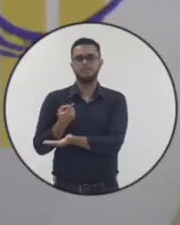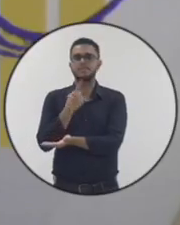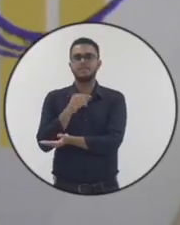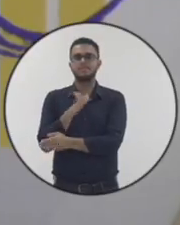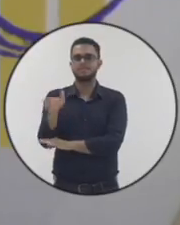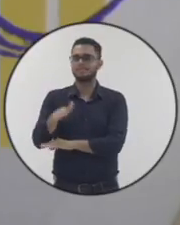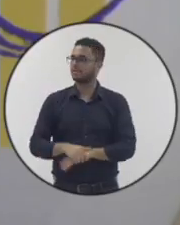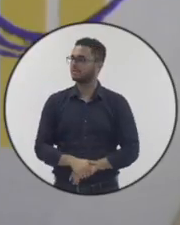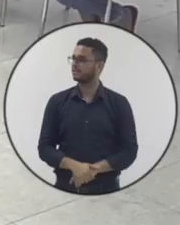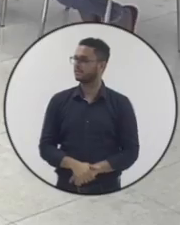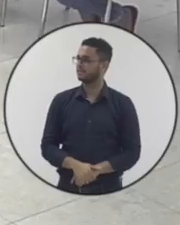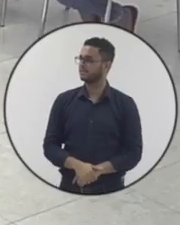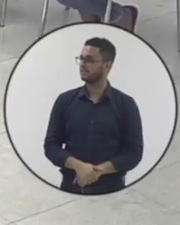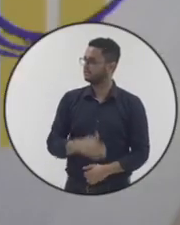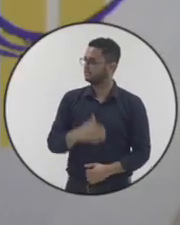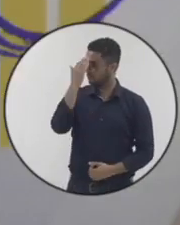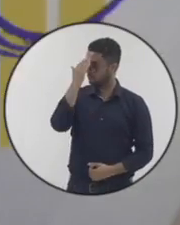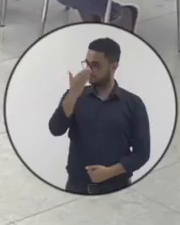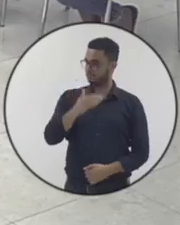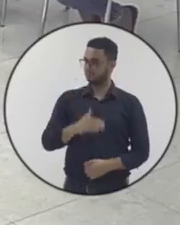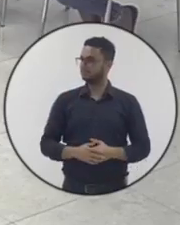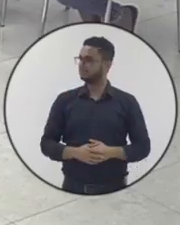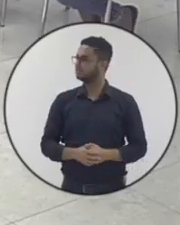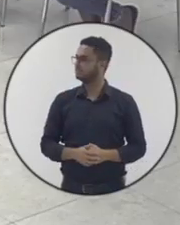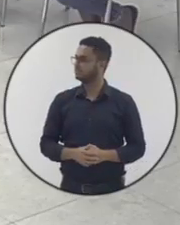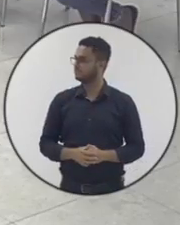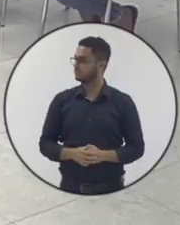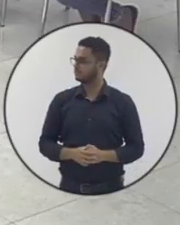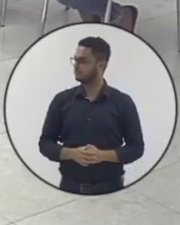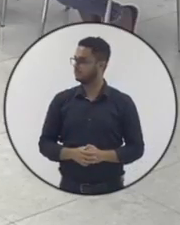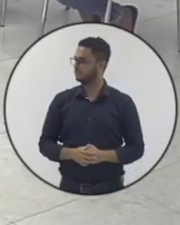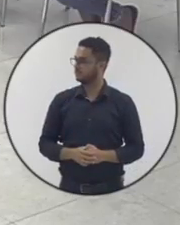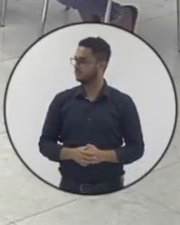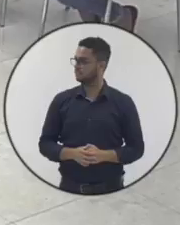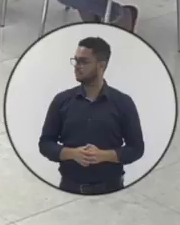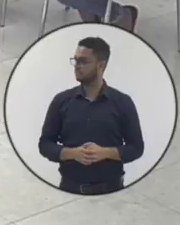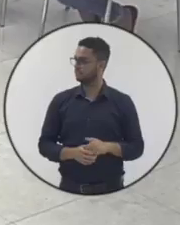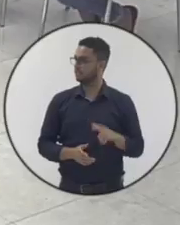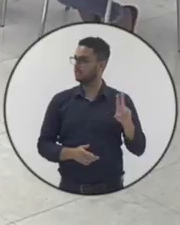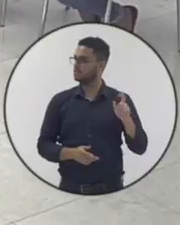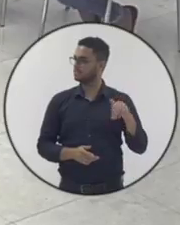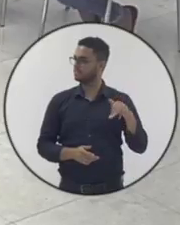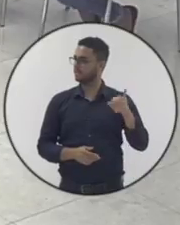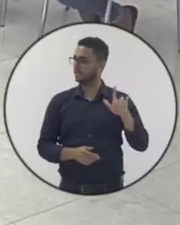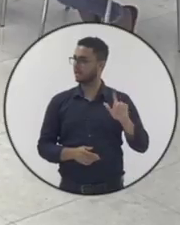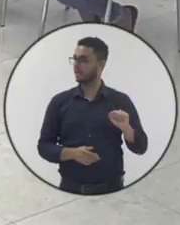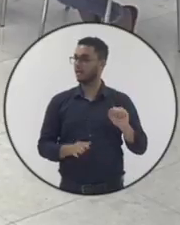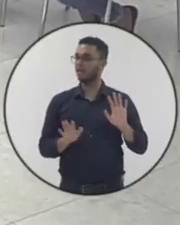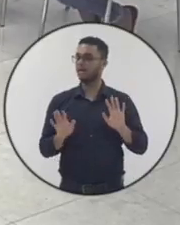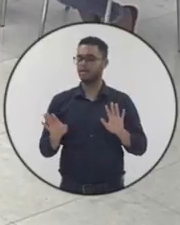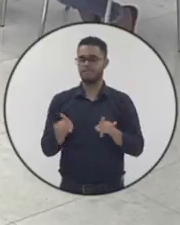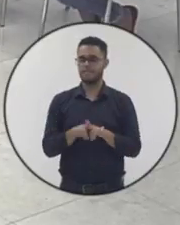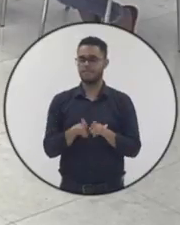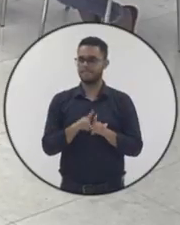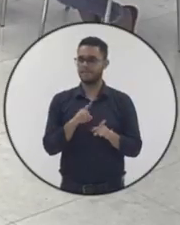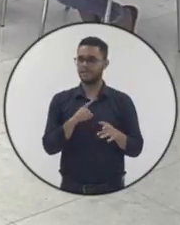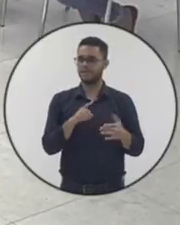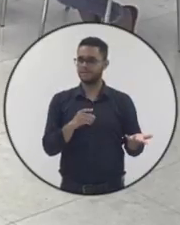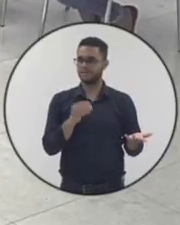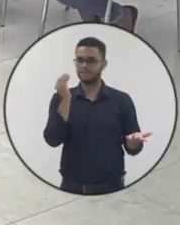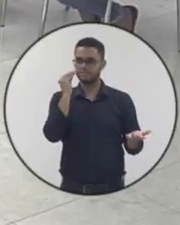Obrigado. Ludmila, exato. E aí, Fernanda, tentando te